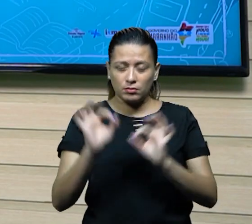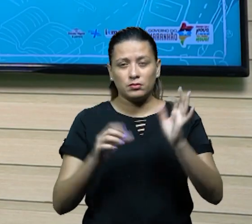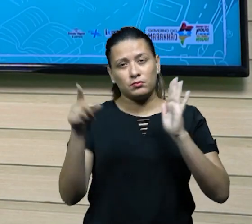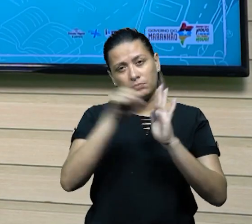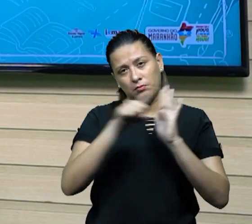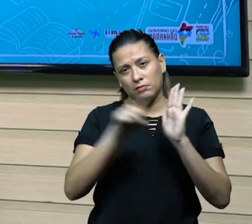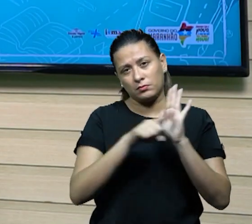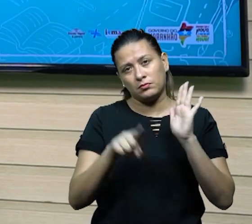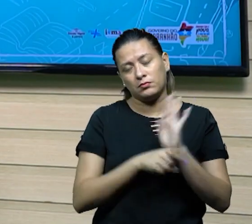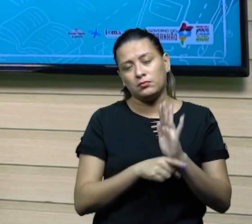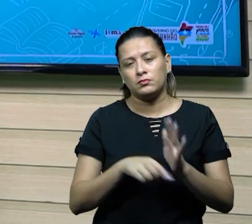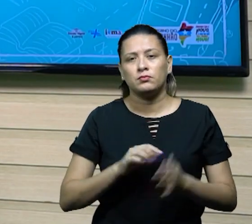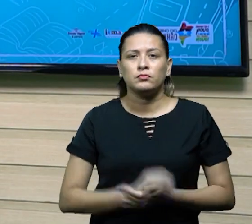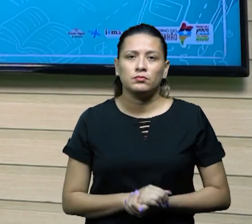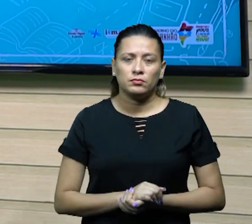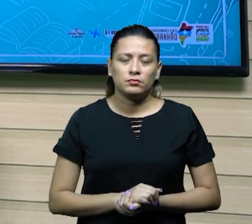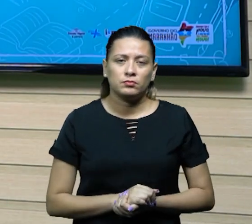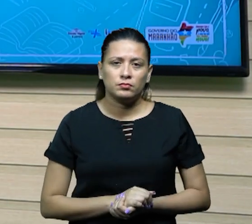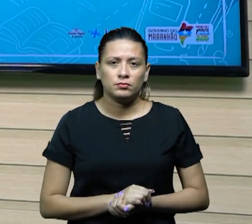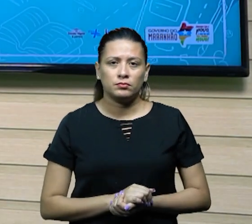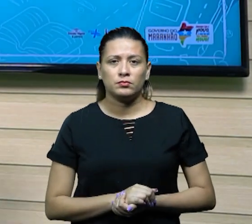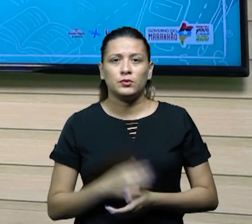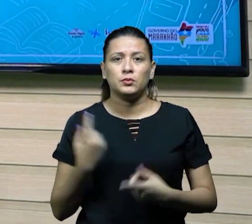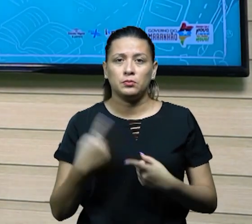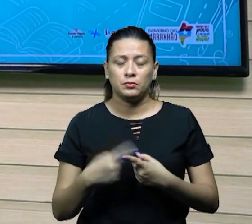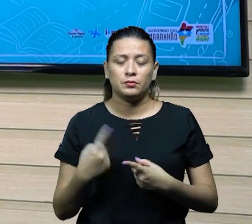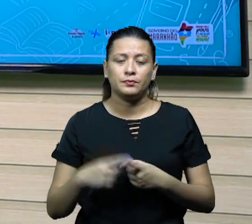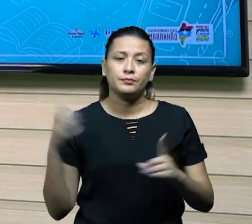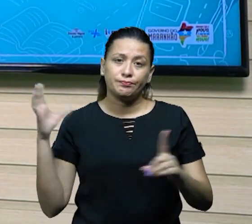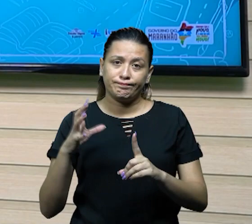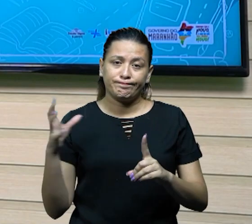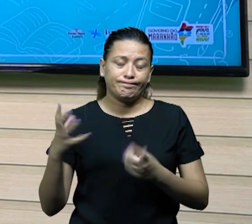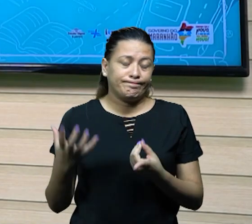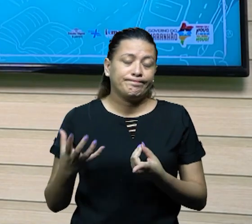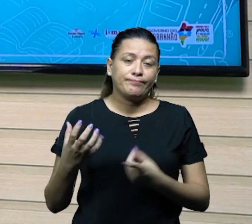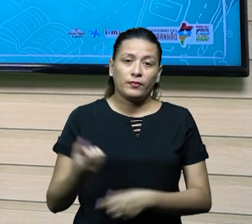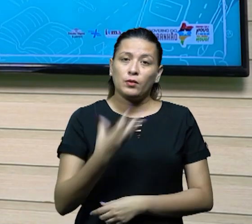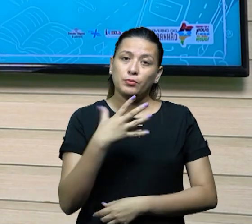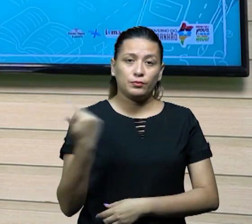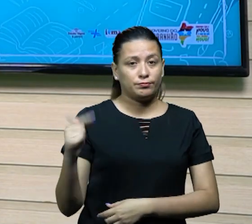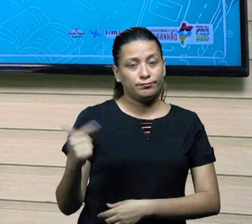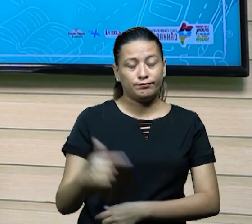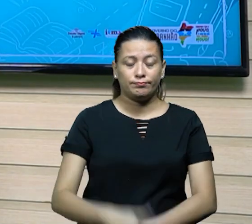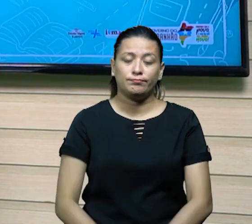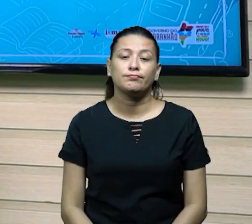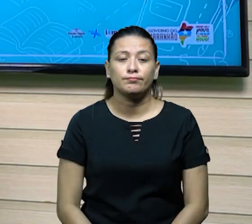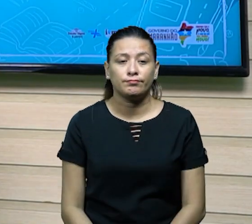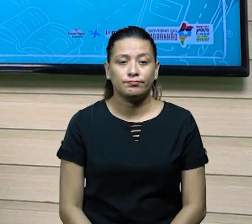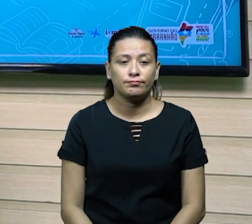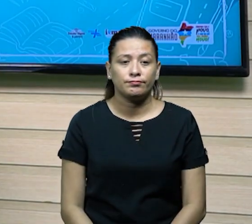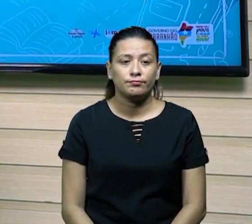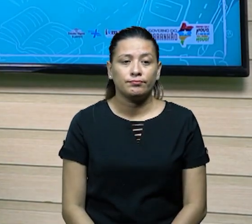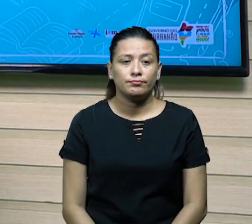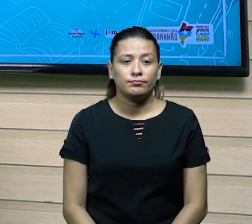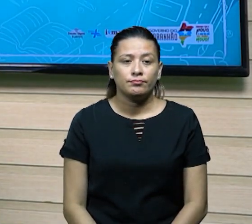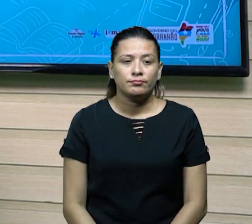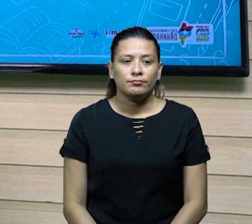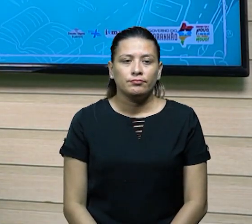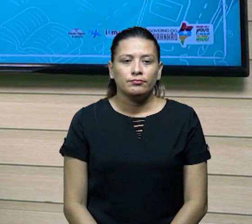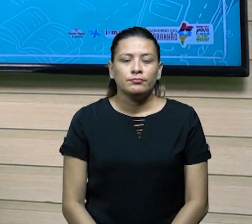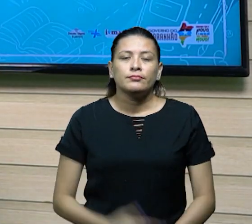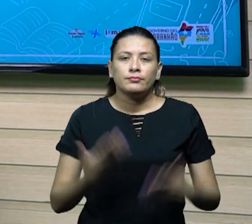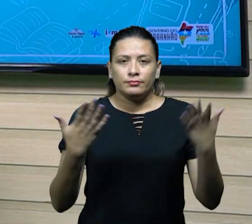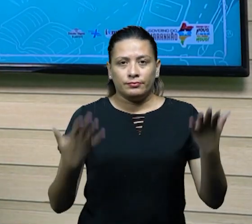no mercado de trabalho, aí você vai atualizando. Mas seja como for, essa questão do treinamento tem que ser feito de forma sistêmica, de